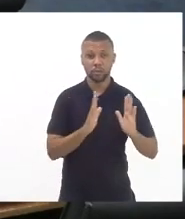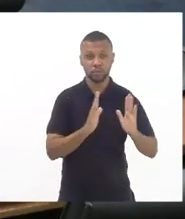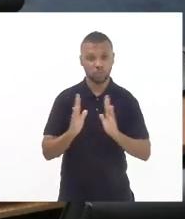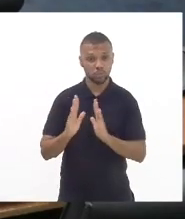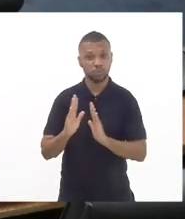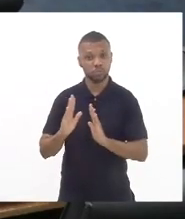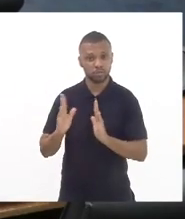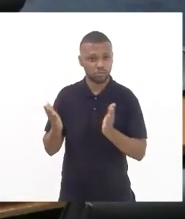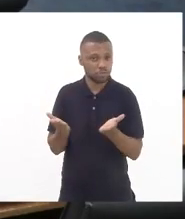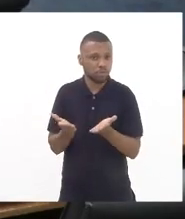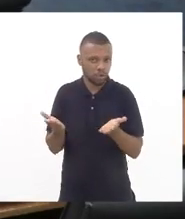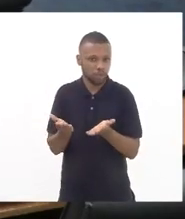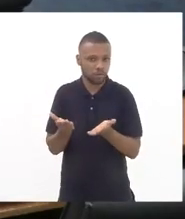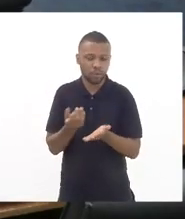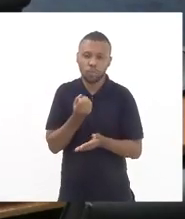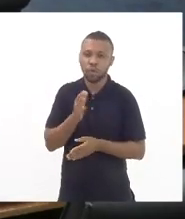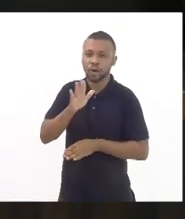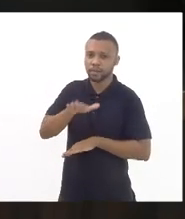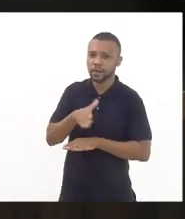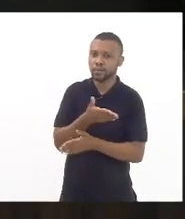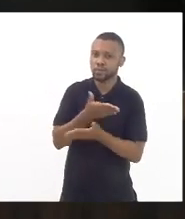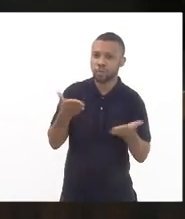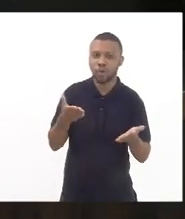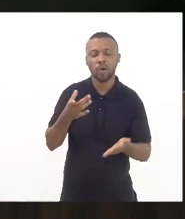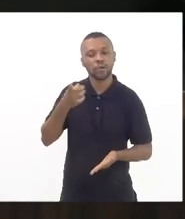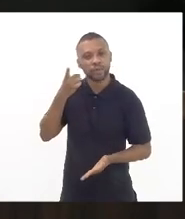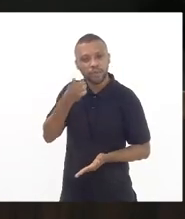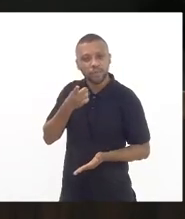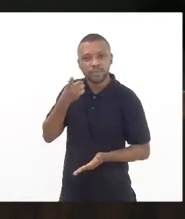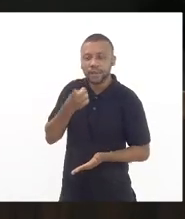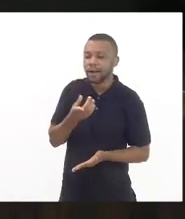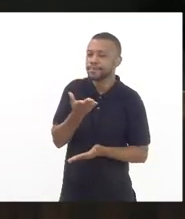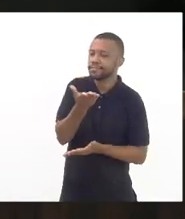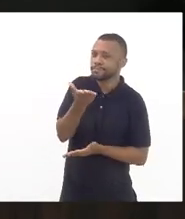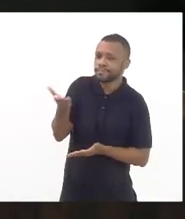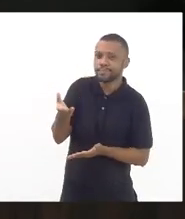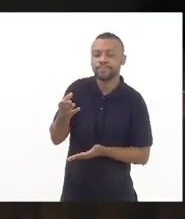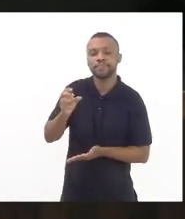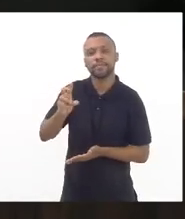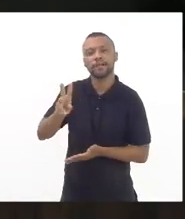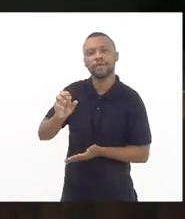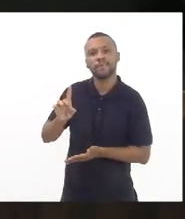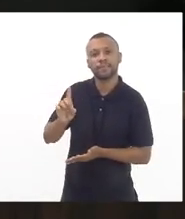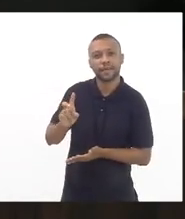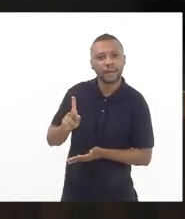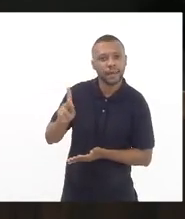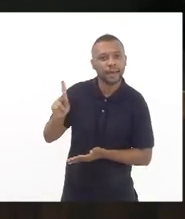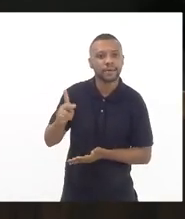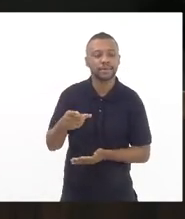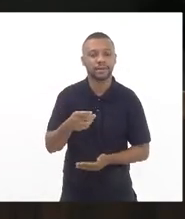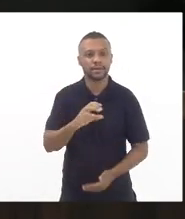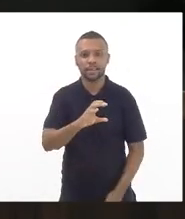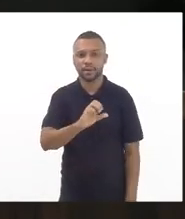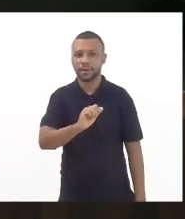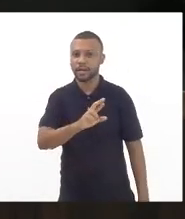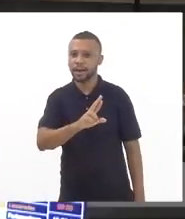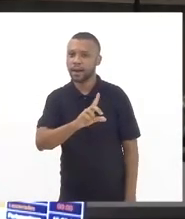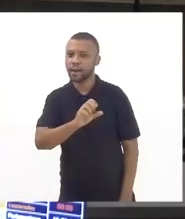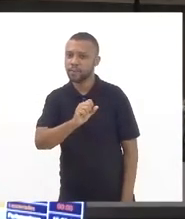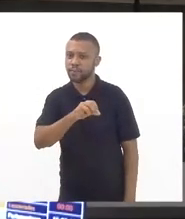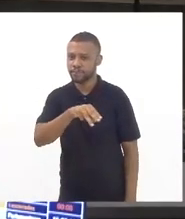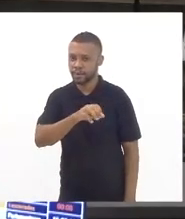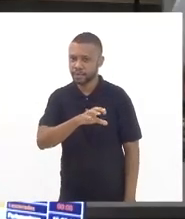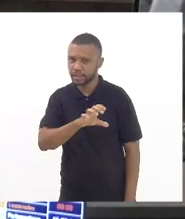todos. Boa tarde, deputado Valdec, deputado Carlos Macedo, deputado Jari, Carlos Mink,